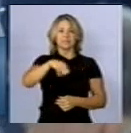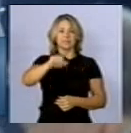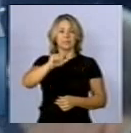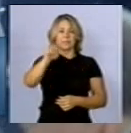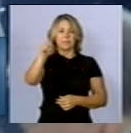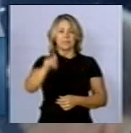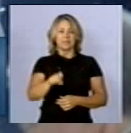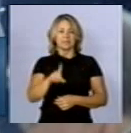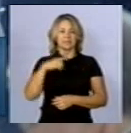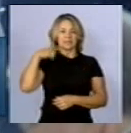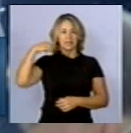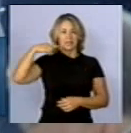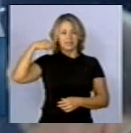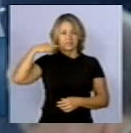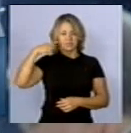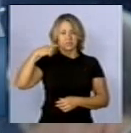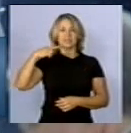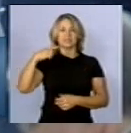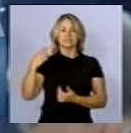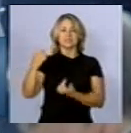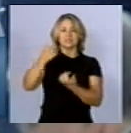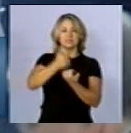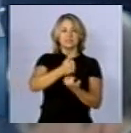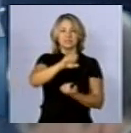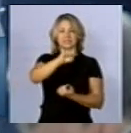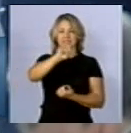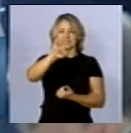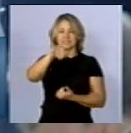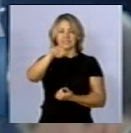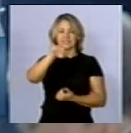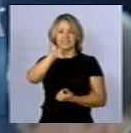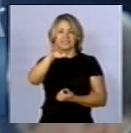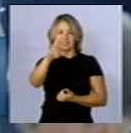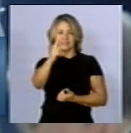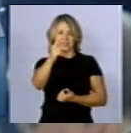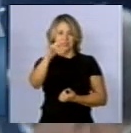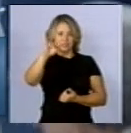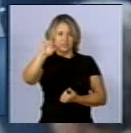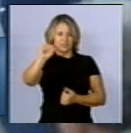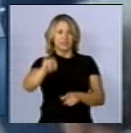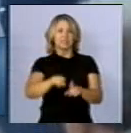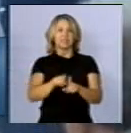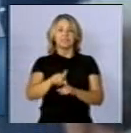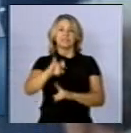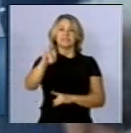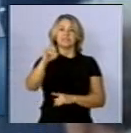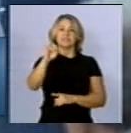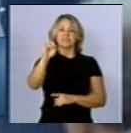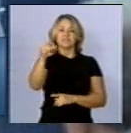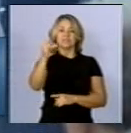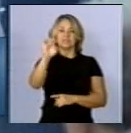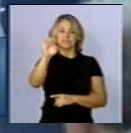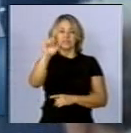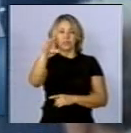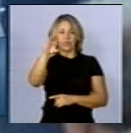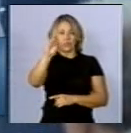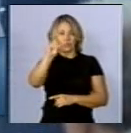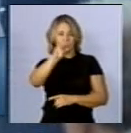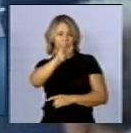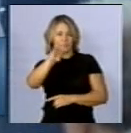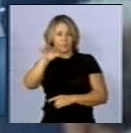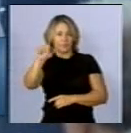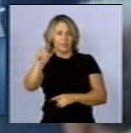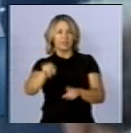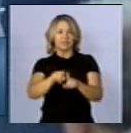advogado assessor do sinergia Jeová Pereira que é o Coordenador Geral